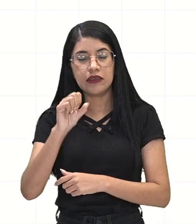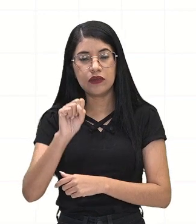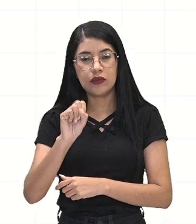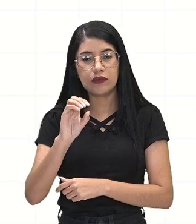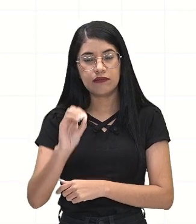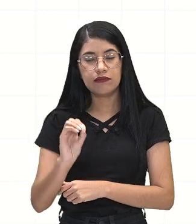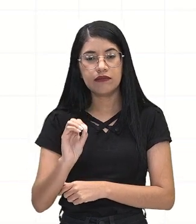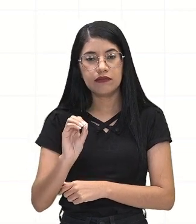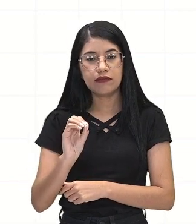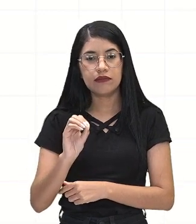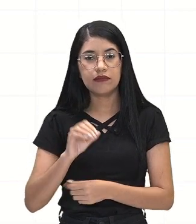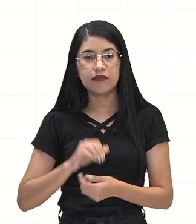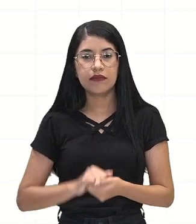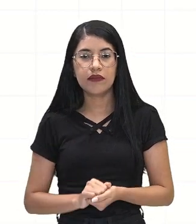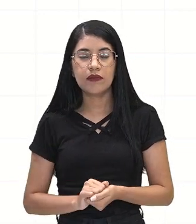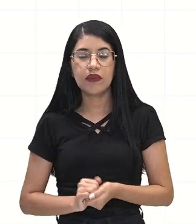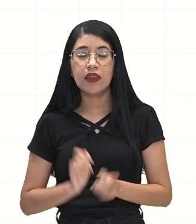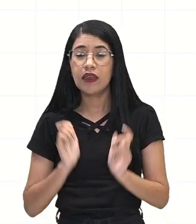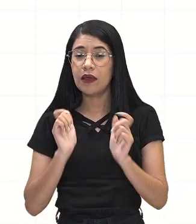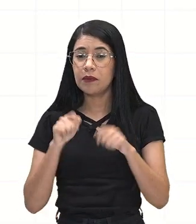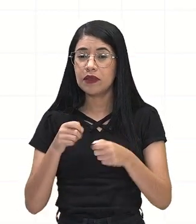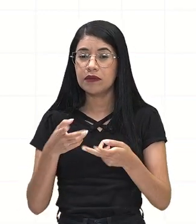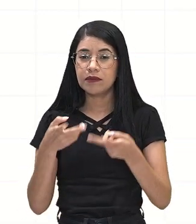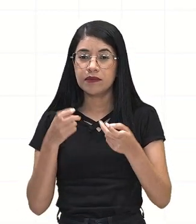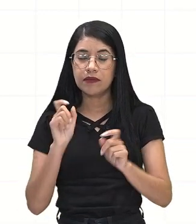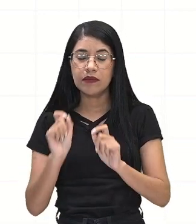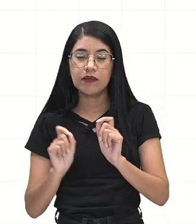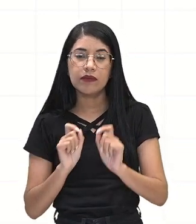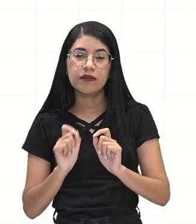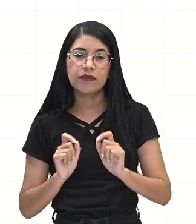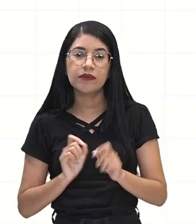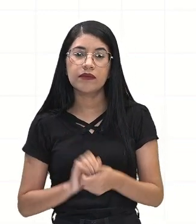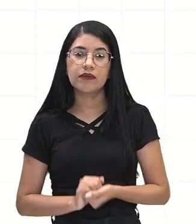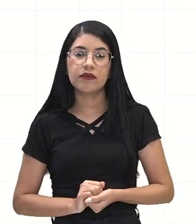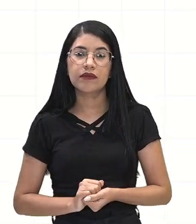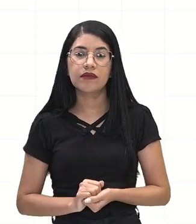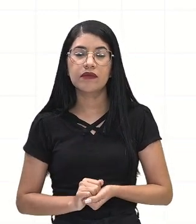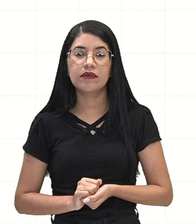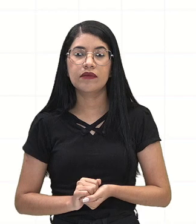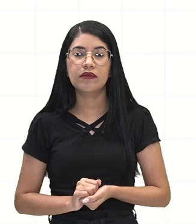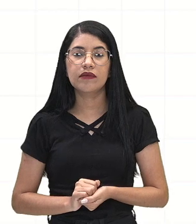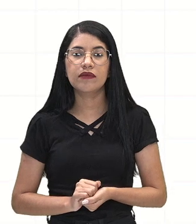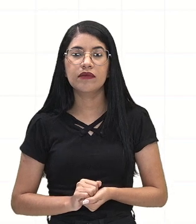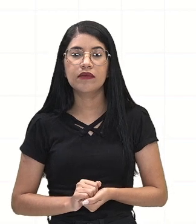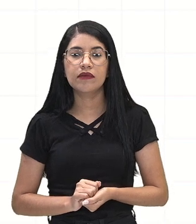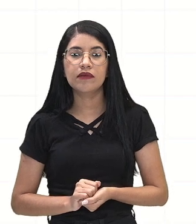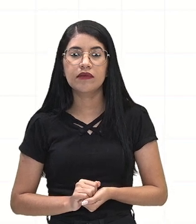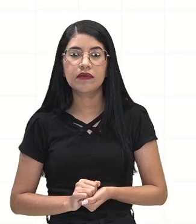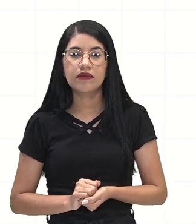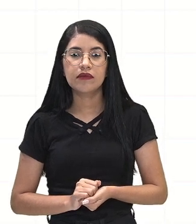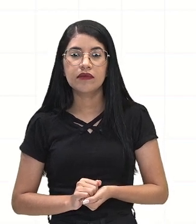graus. E daqui eu consigo tirar o seguinte, toda vez que os ângulos forem